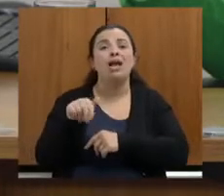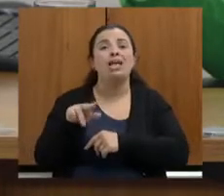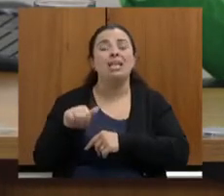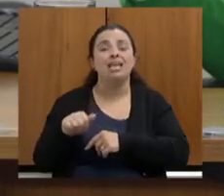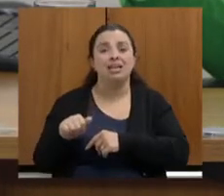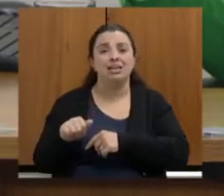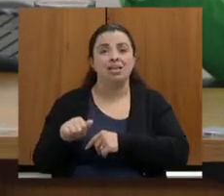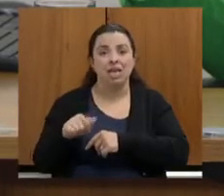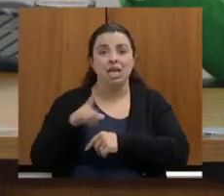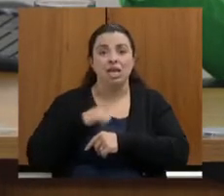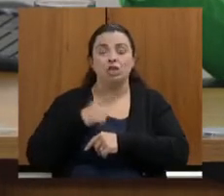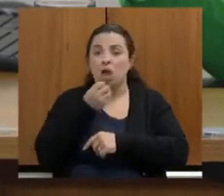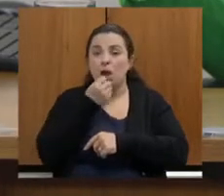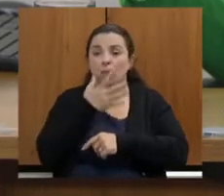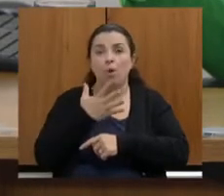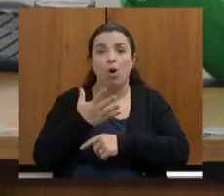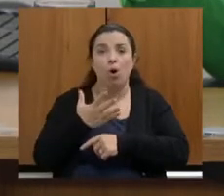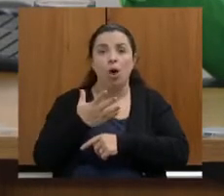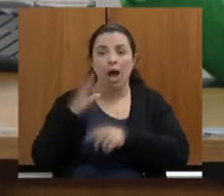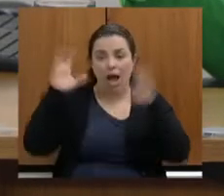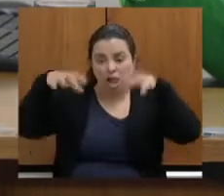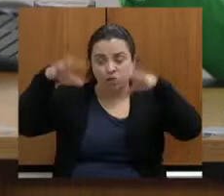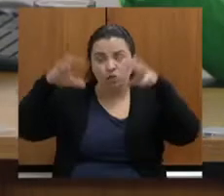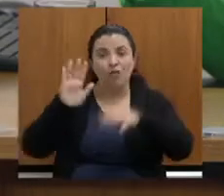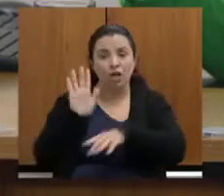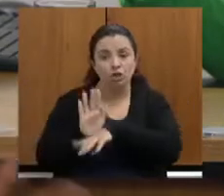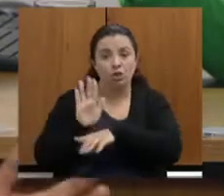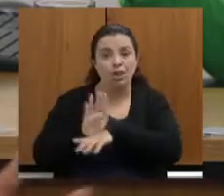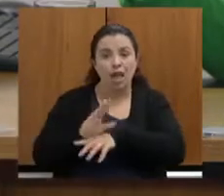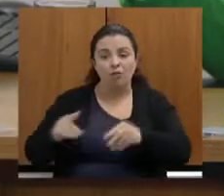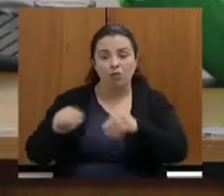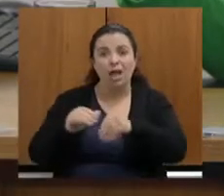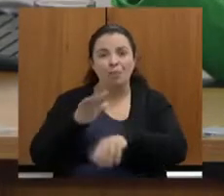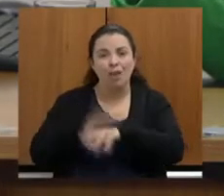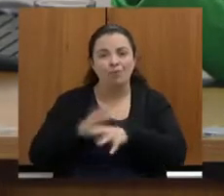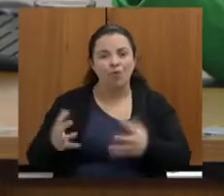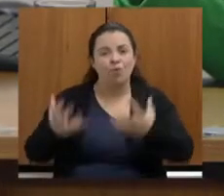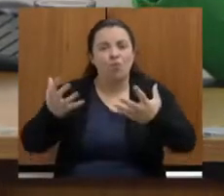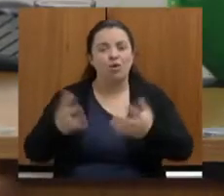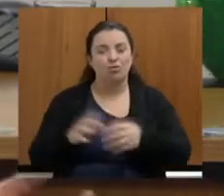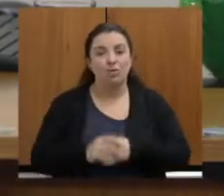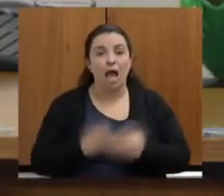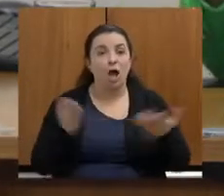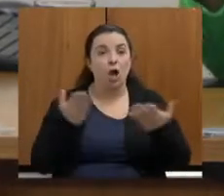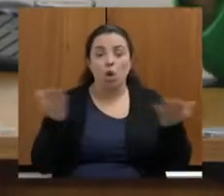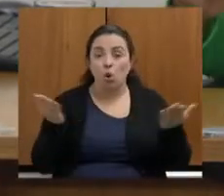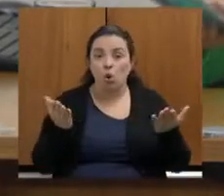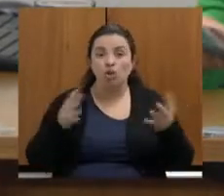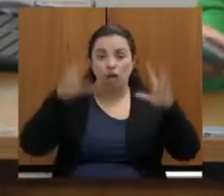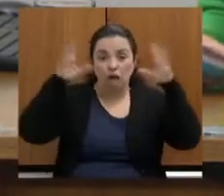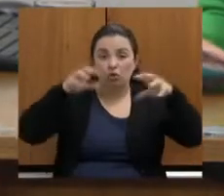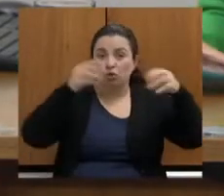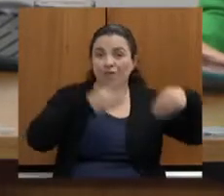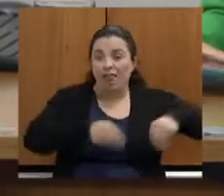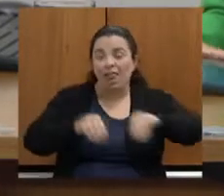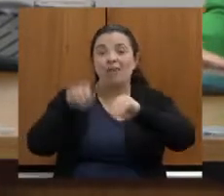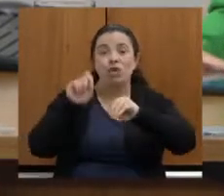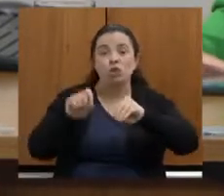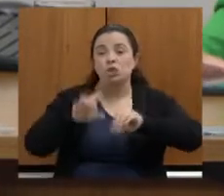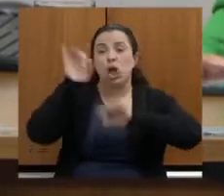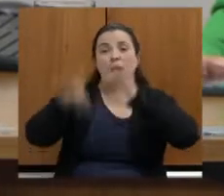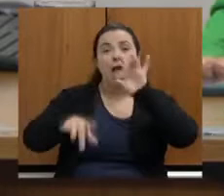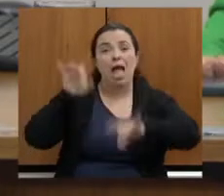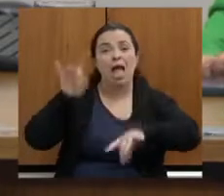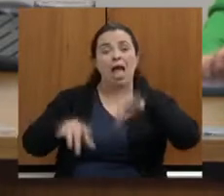que renovava Terra hoje vem o rejeito ao qual só traz destruição tá